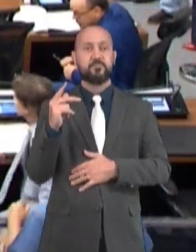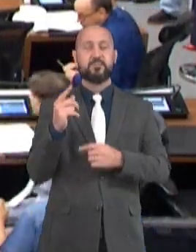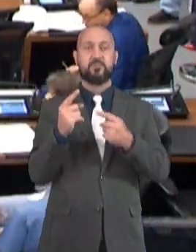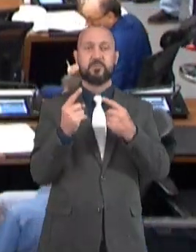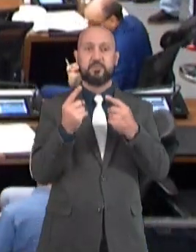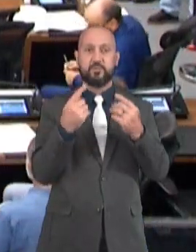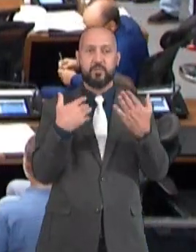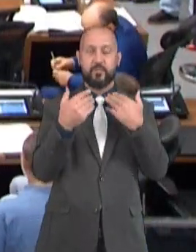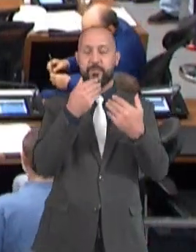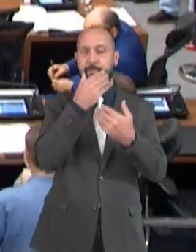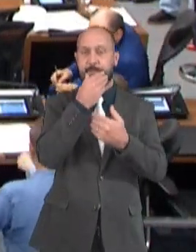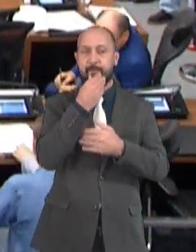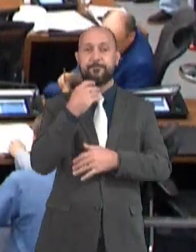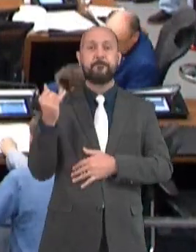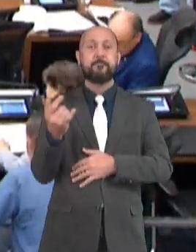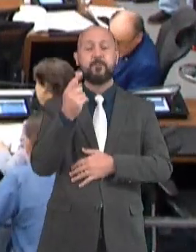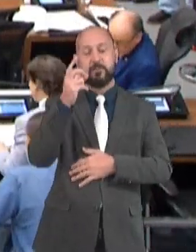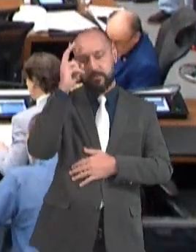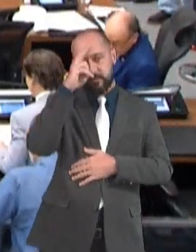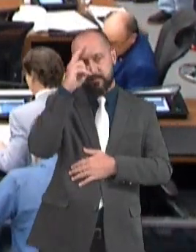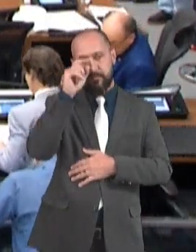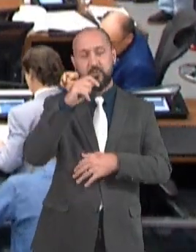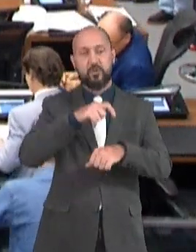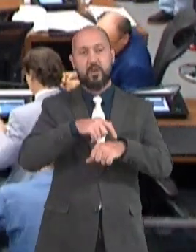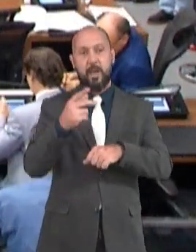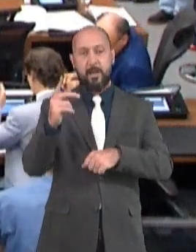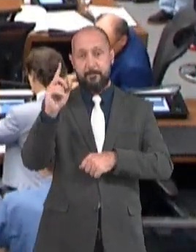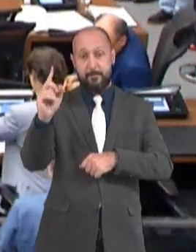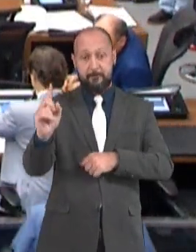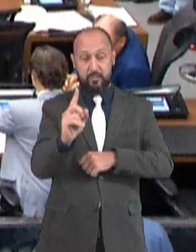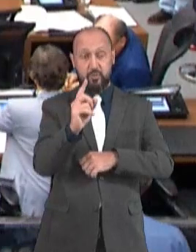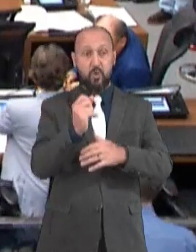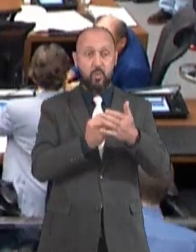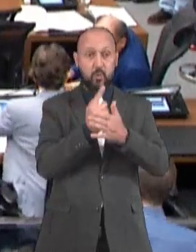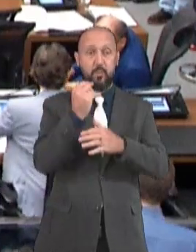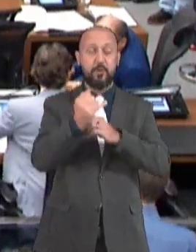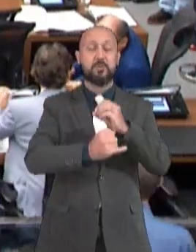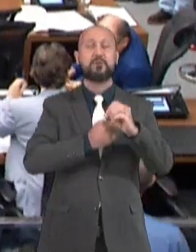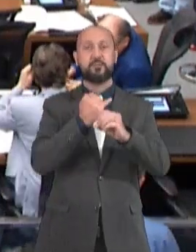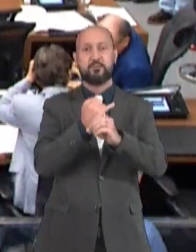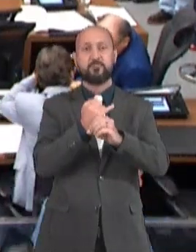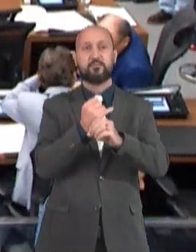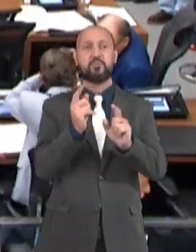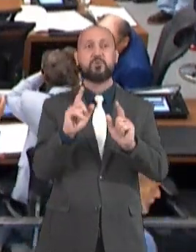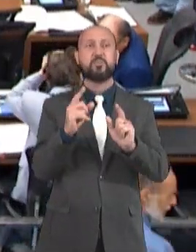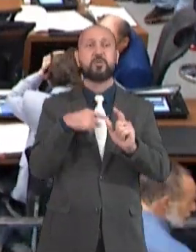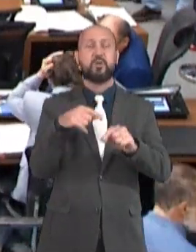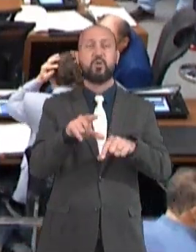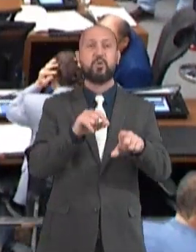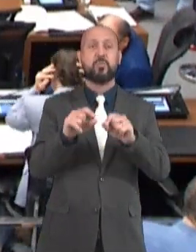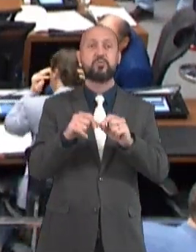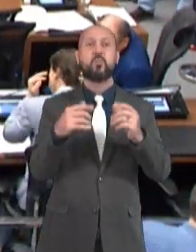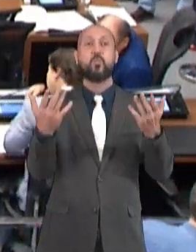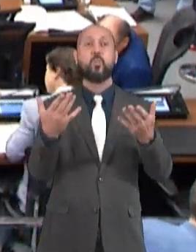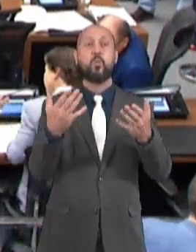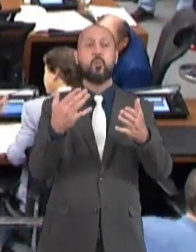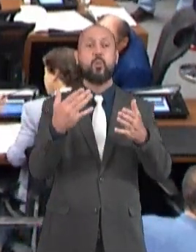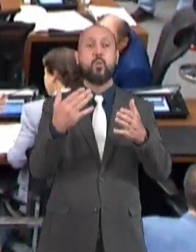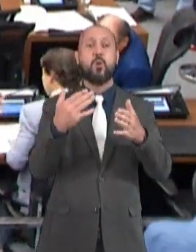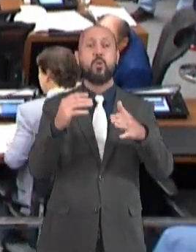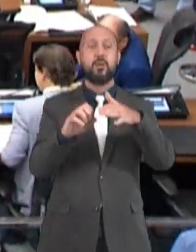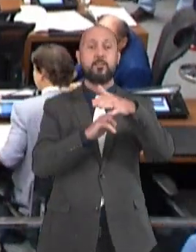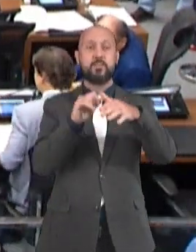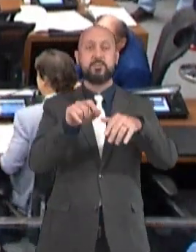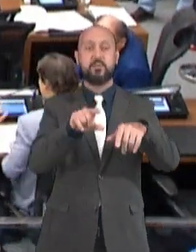desse debate colocado aqui, primeiro é importante a gente lembrar que quando uma pessoa faz uma compra na internet, não vem lá a opção de qual transportadora que